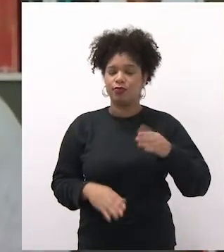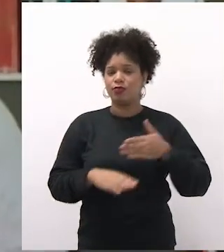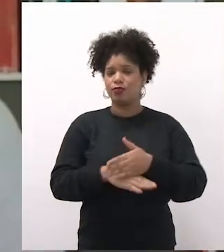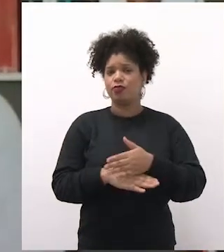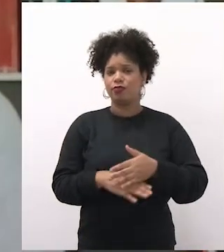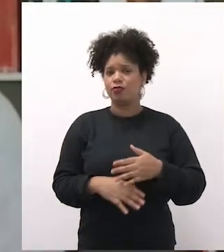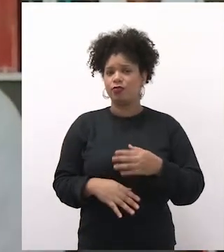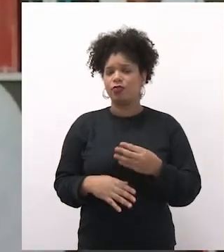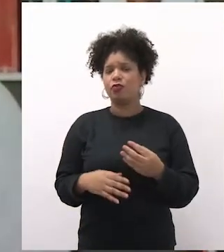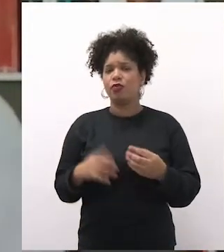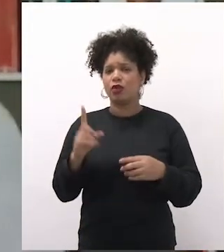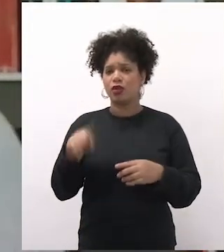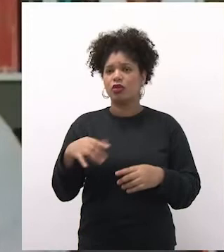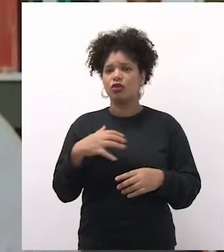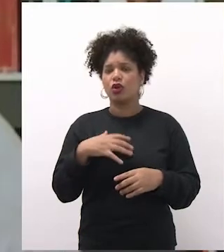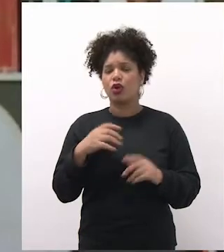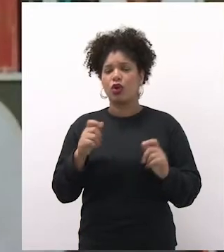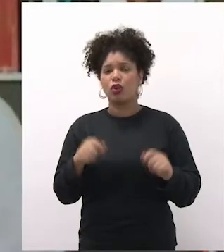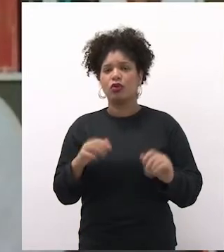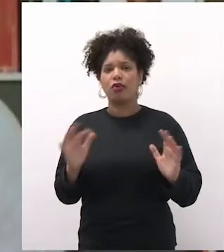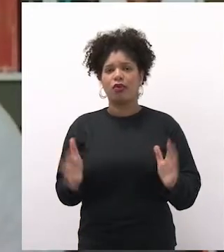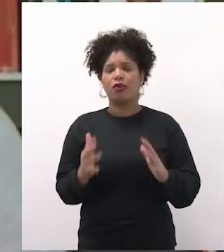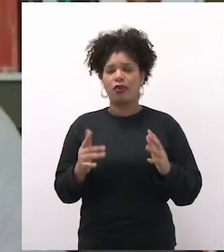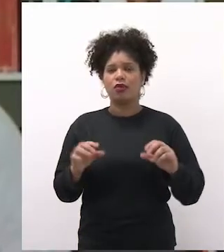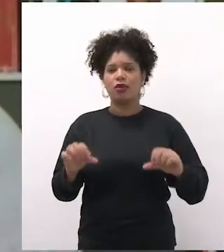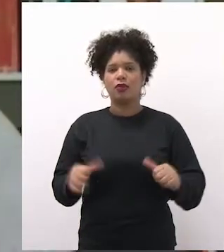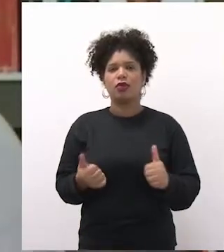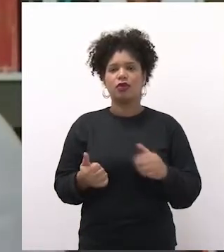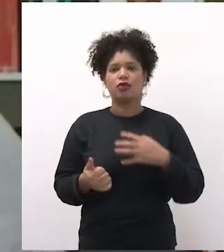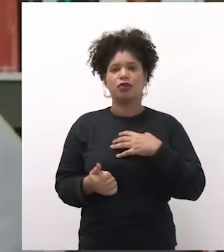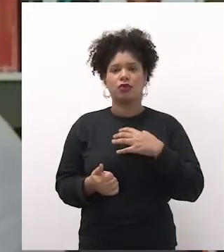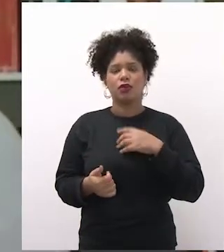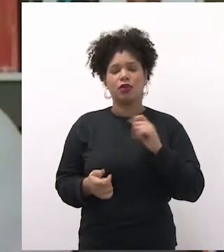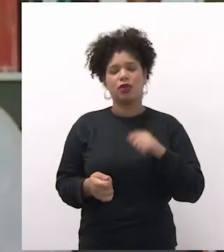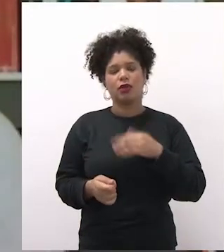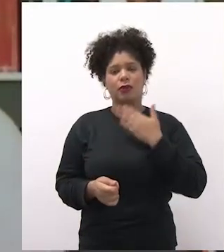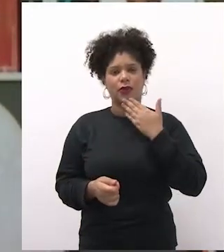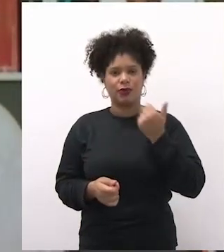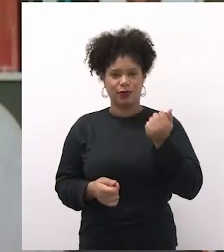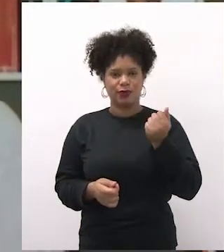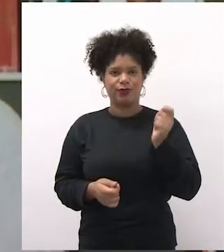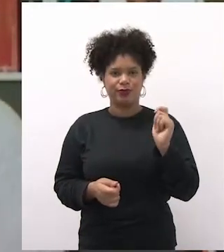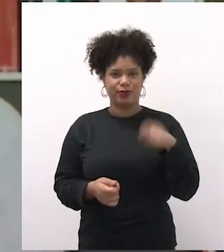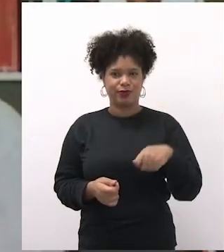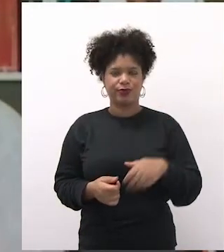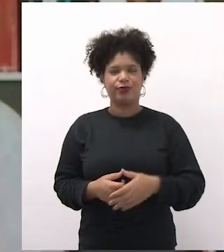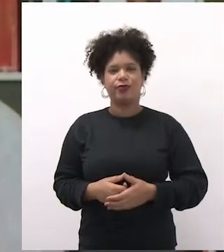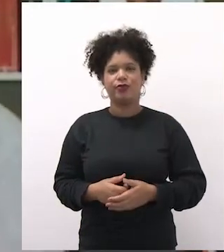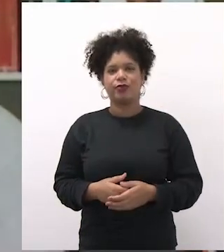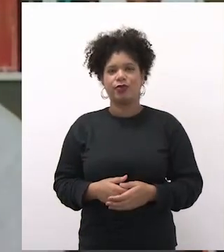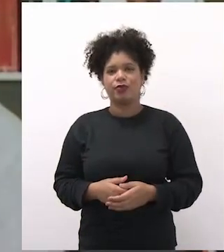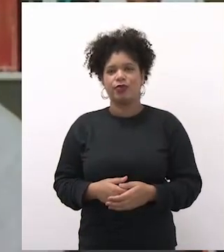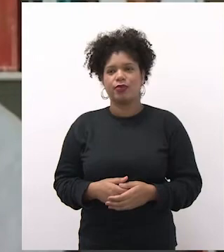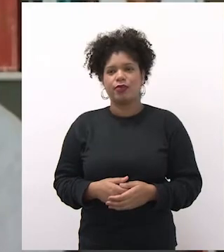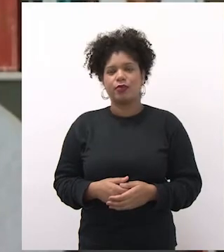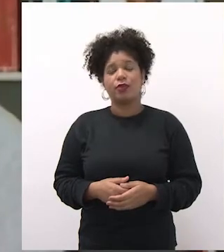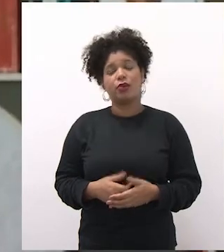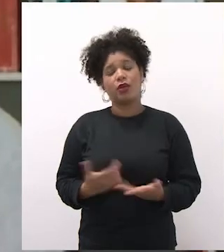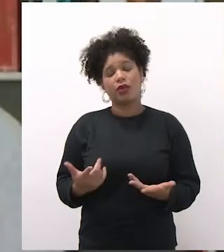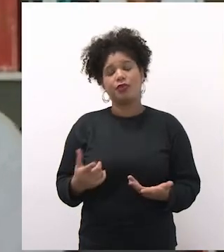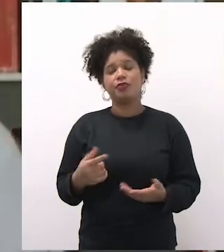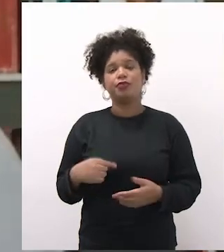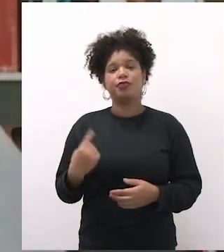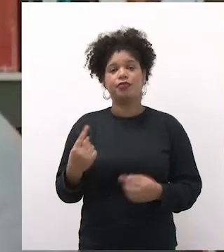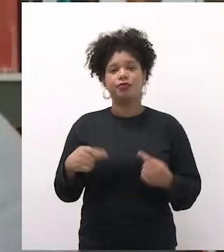pode, cada uma contribua como melhor se sentir bem, como melhor puder. Então, o Lendo Mulheres Pretas tem essa